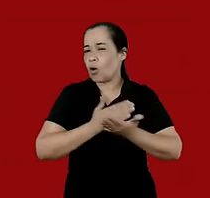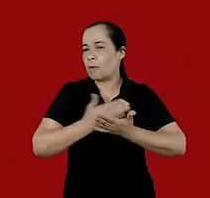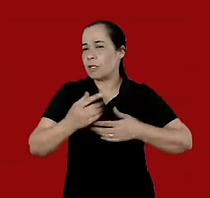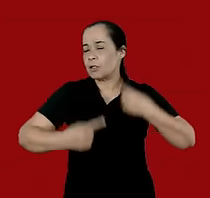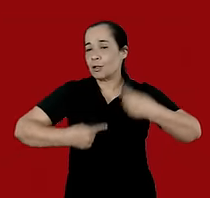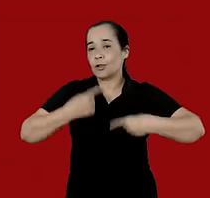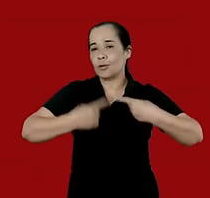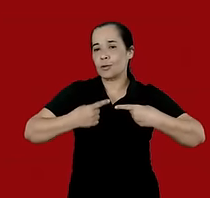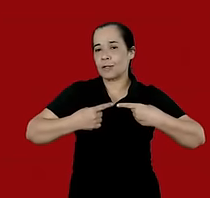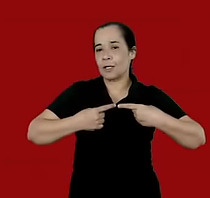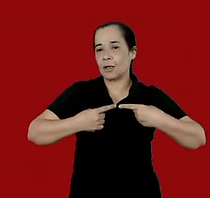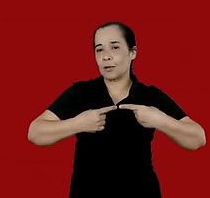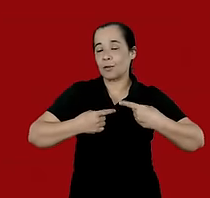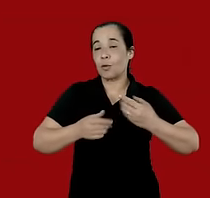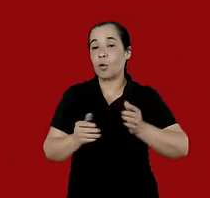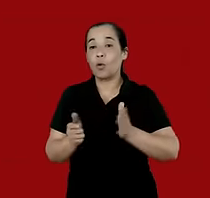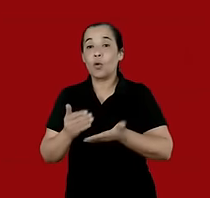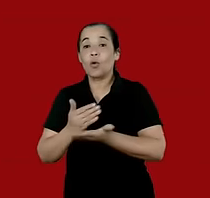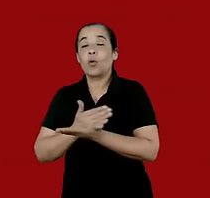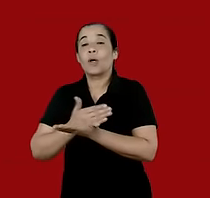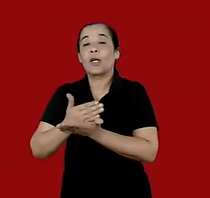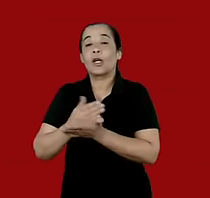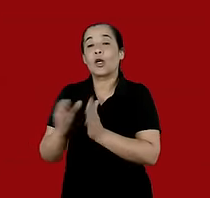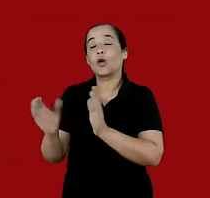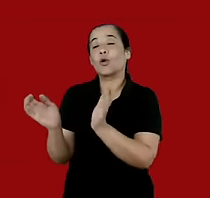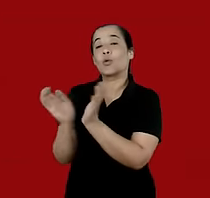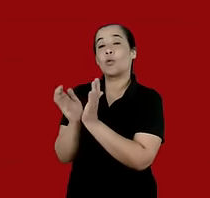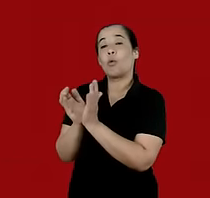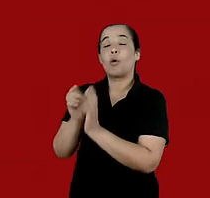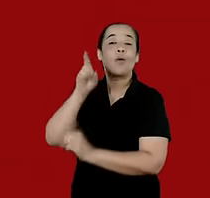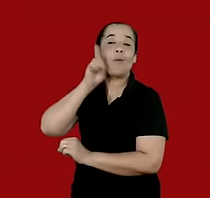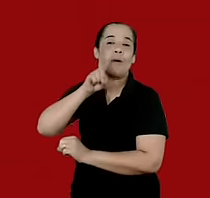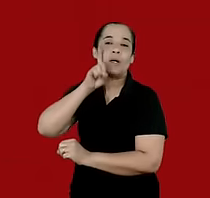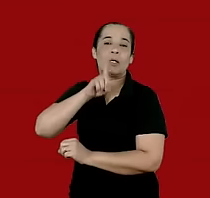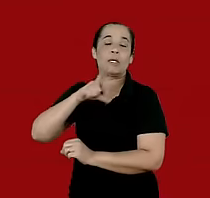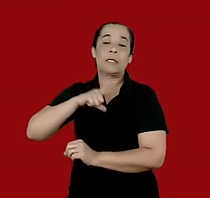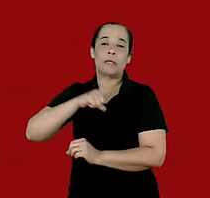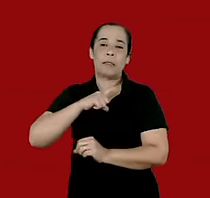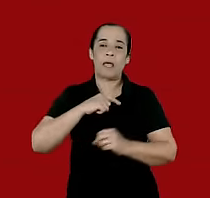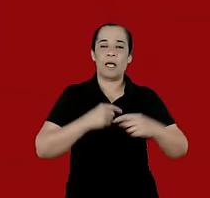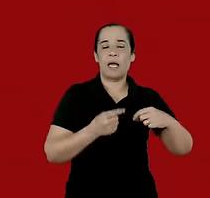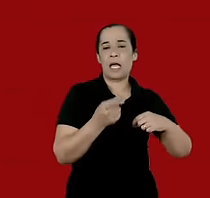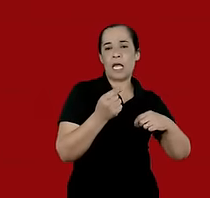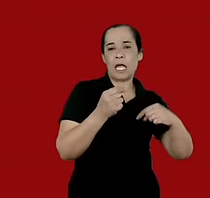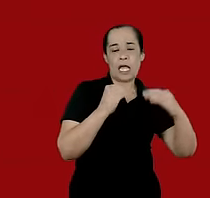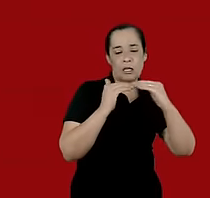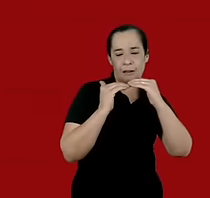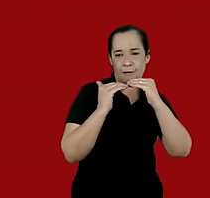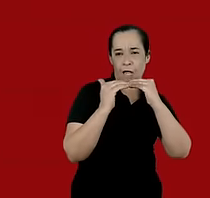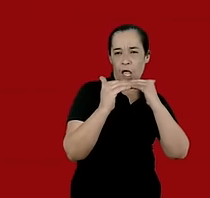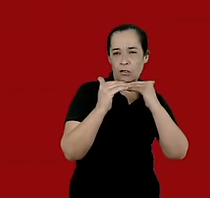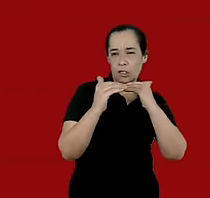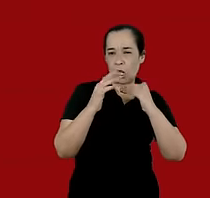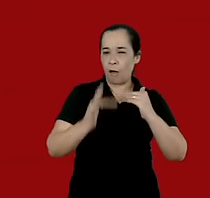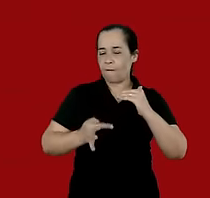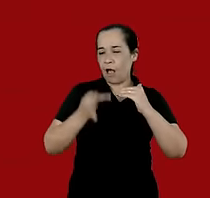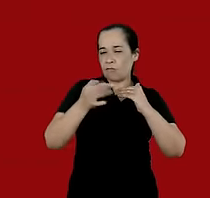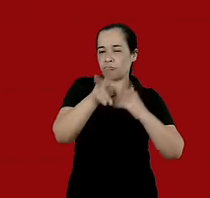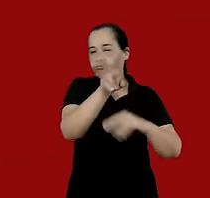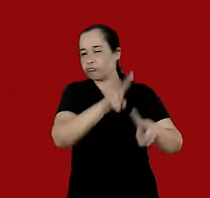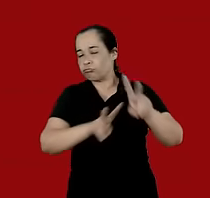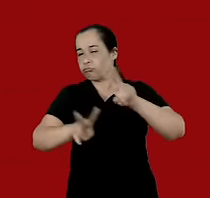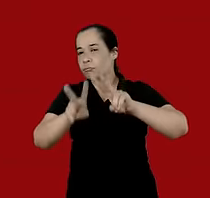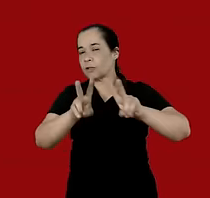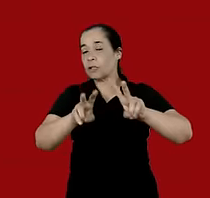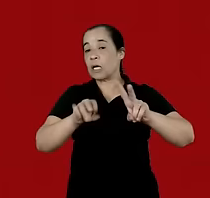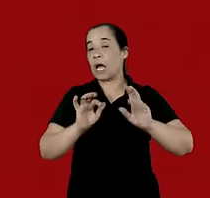do americano Então a gente tem um momento de renda fixa que vale a pena ter em perspectiva olhando o horizonte mais longo que assim que acabar o ciclo brasileiro